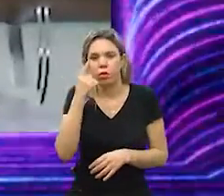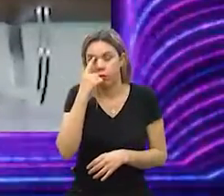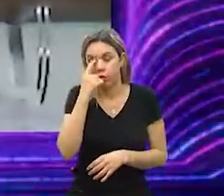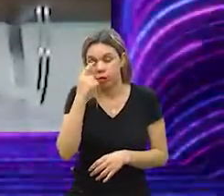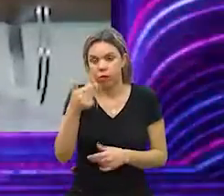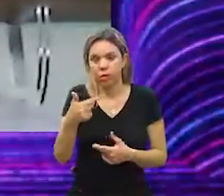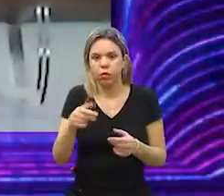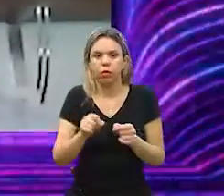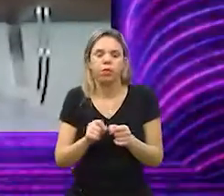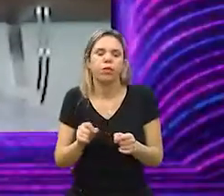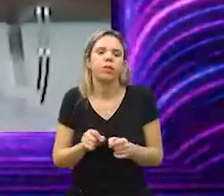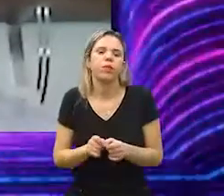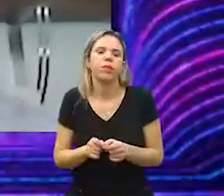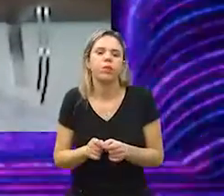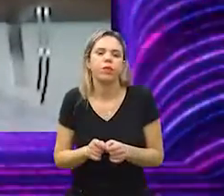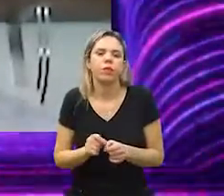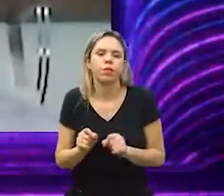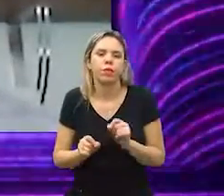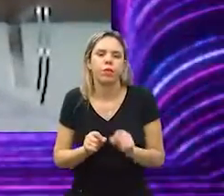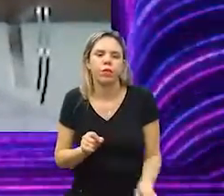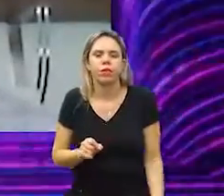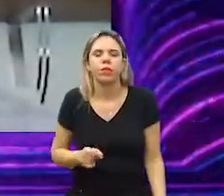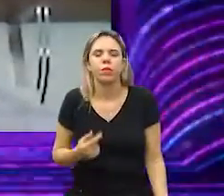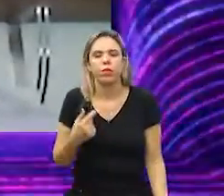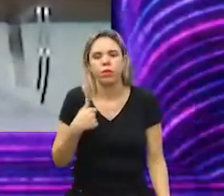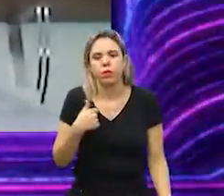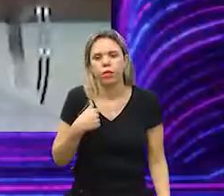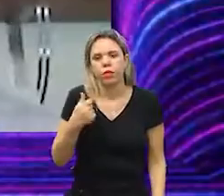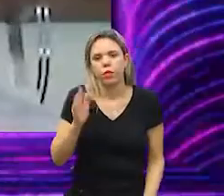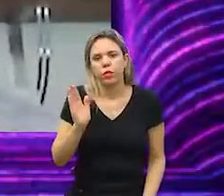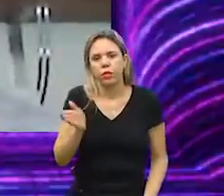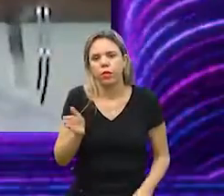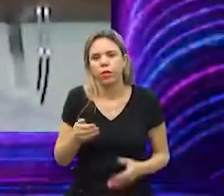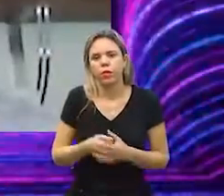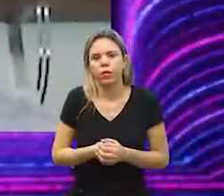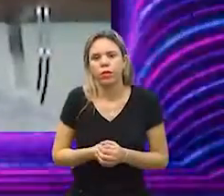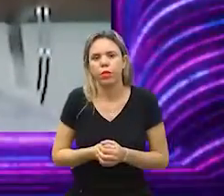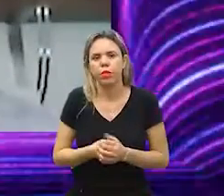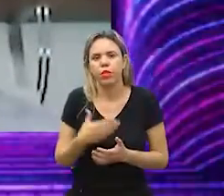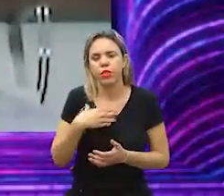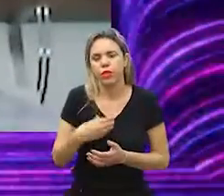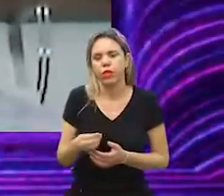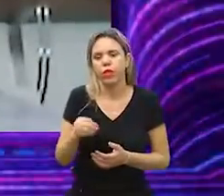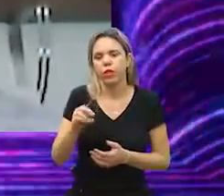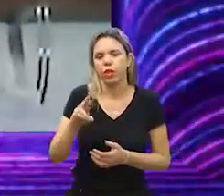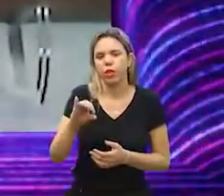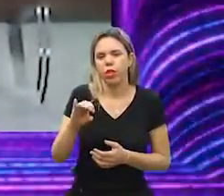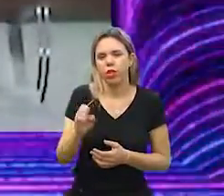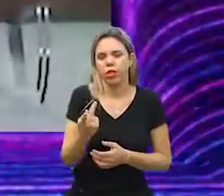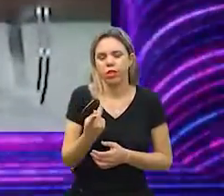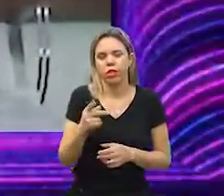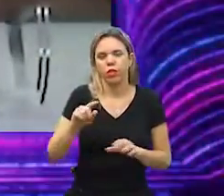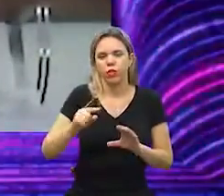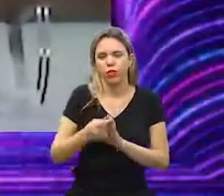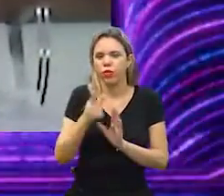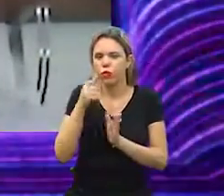A segunda questão é que eu já, tanto com A Filha do Reich, como No Fundo do Rio, como